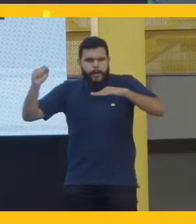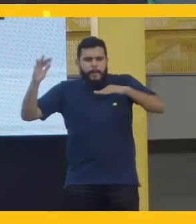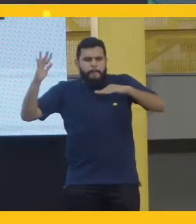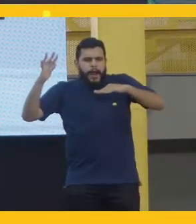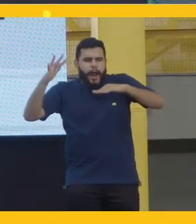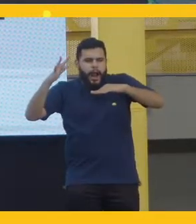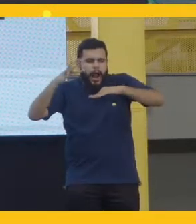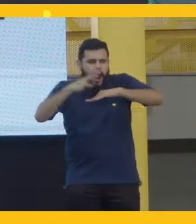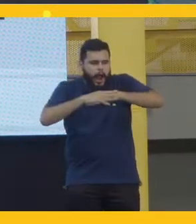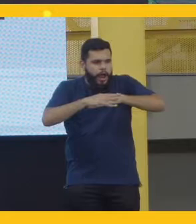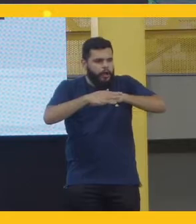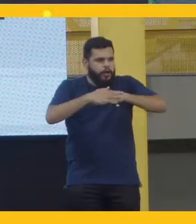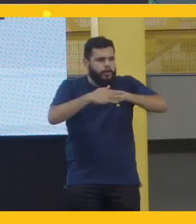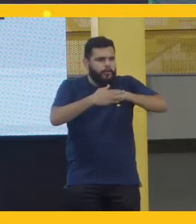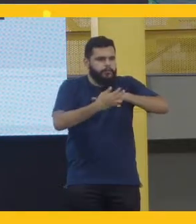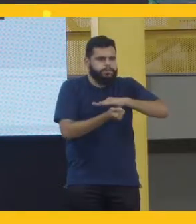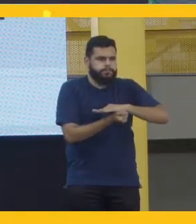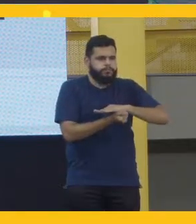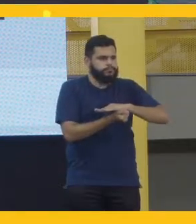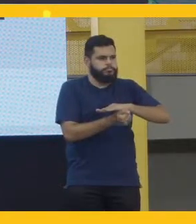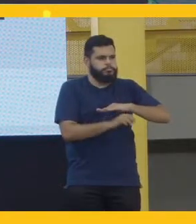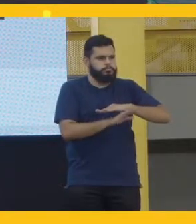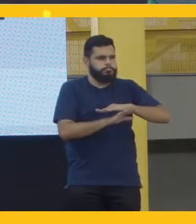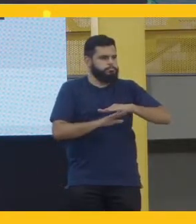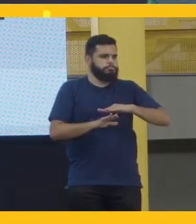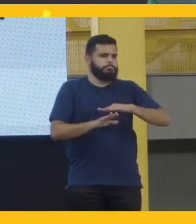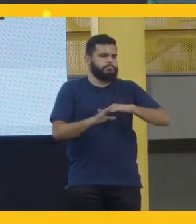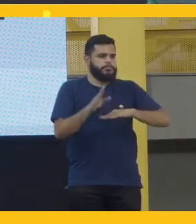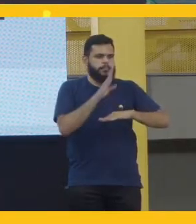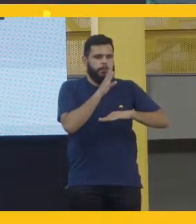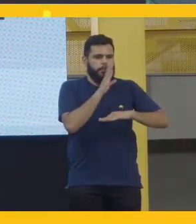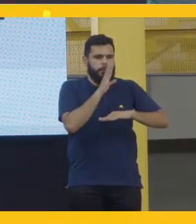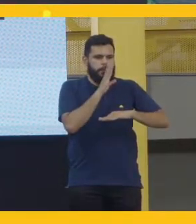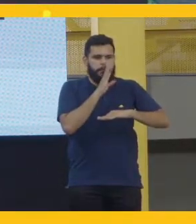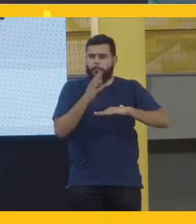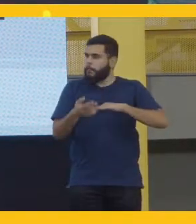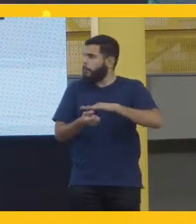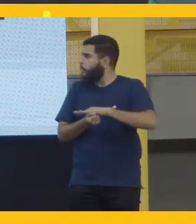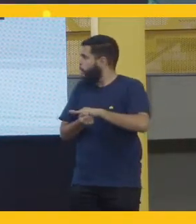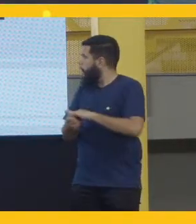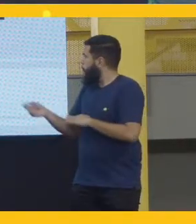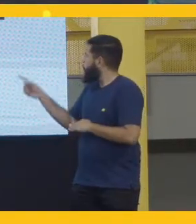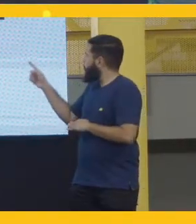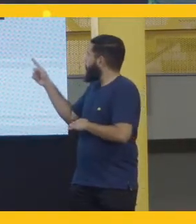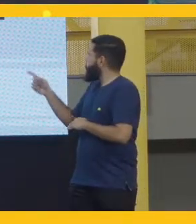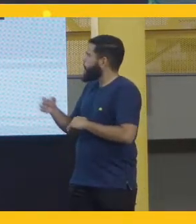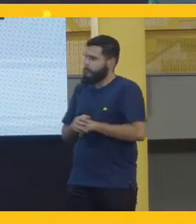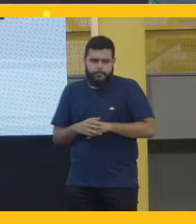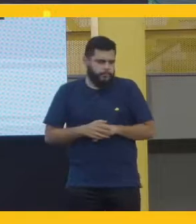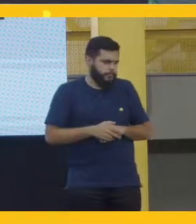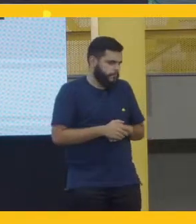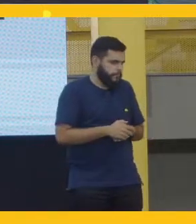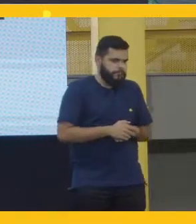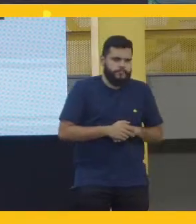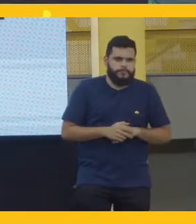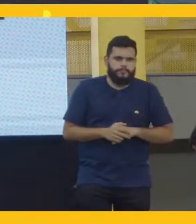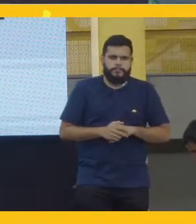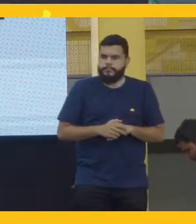Absorve tudo que chega, fica lá. Mas a gente já viu que um preto perfeito é difícil de conseguir.